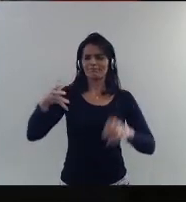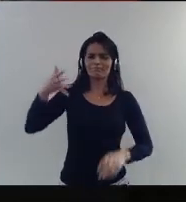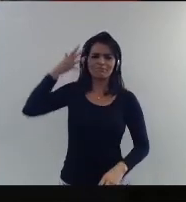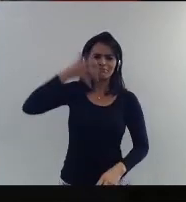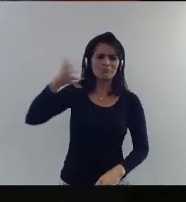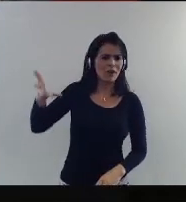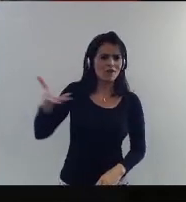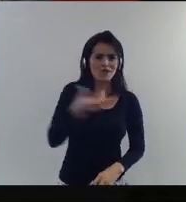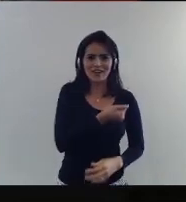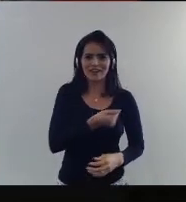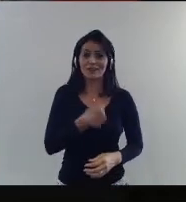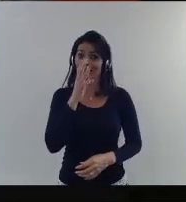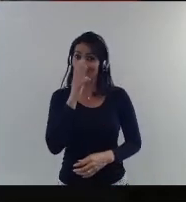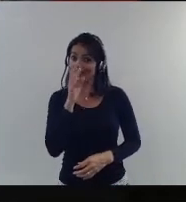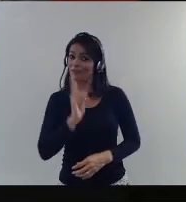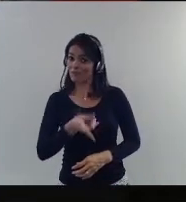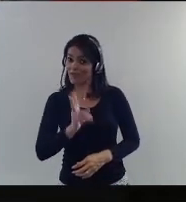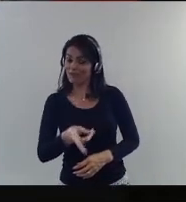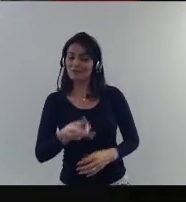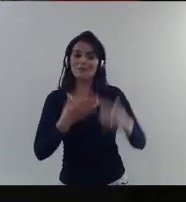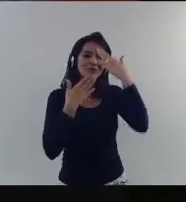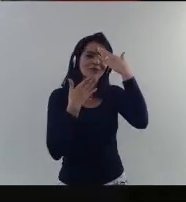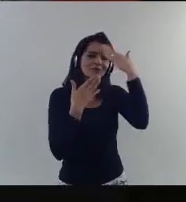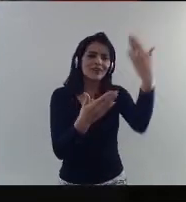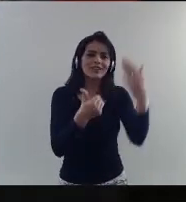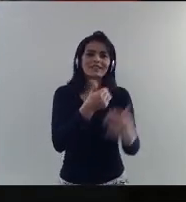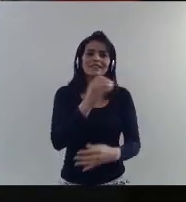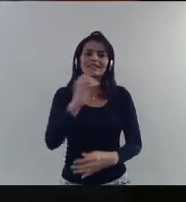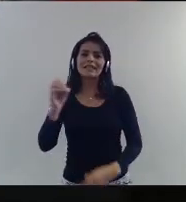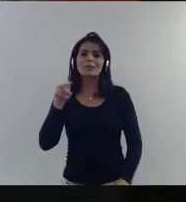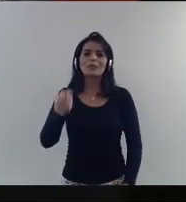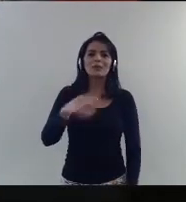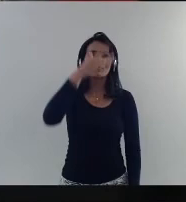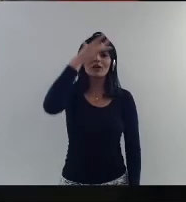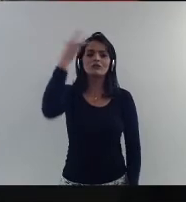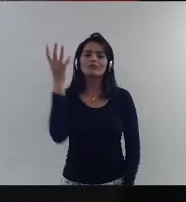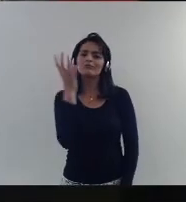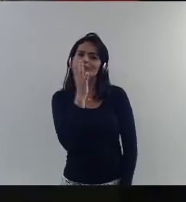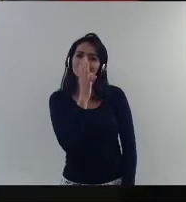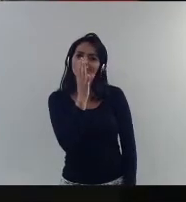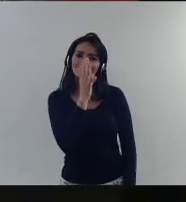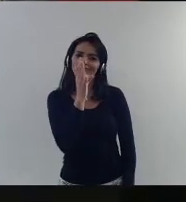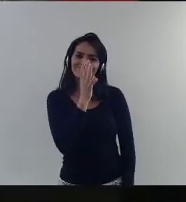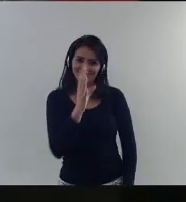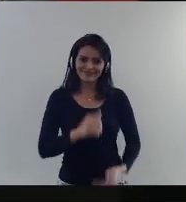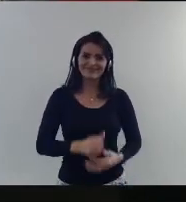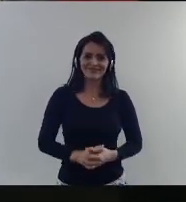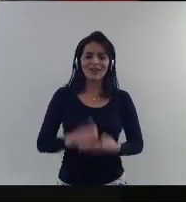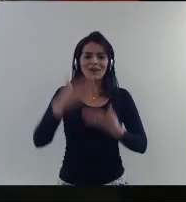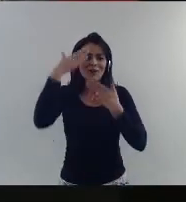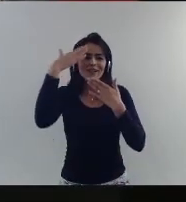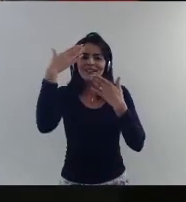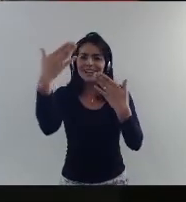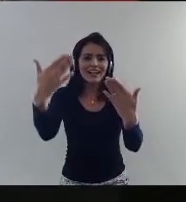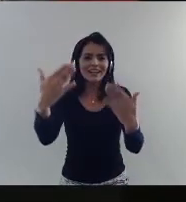gente? Muitíssimo obrigado aos todos mais de 100 mil telespectadores. Muito obrigado.